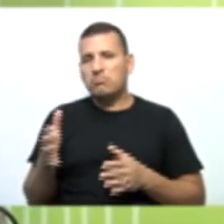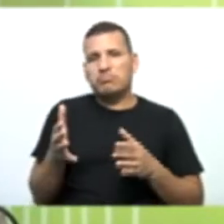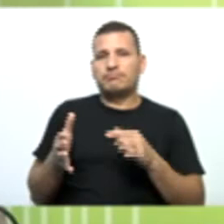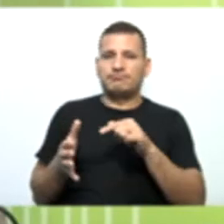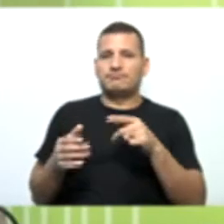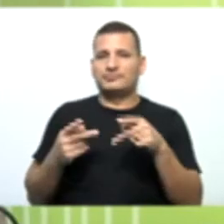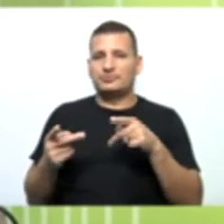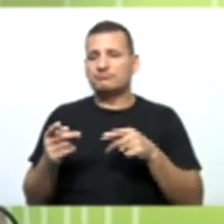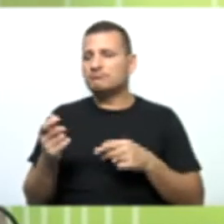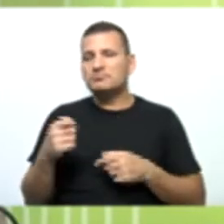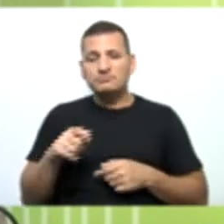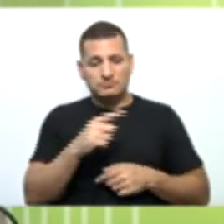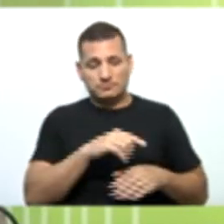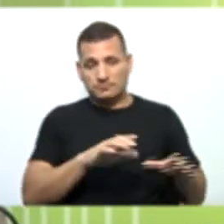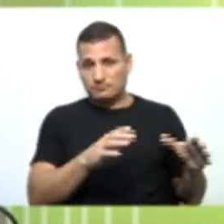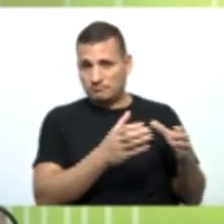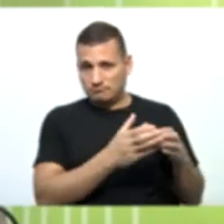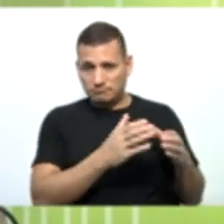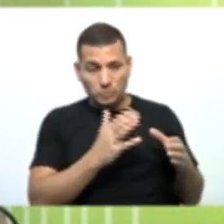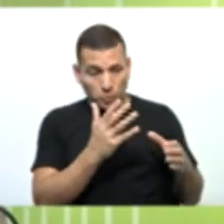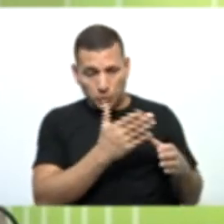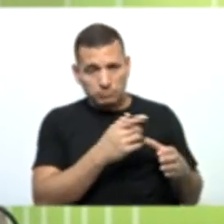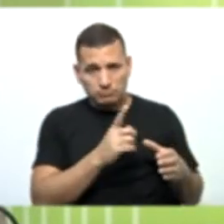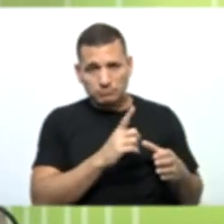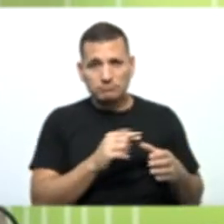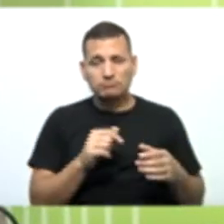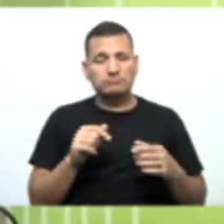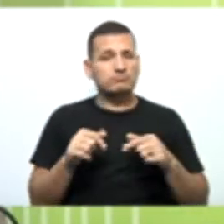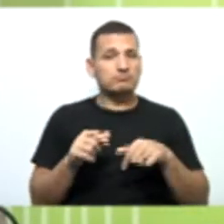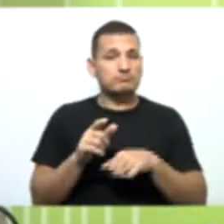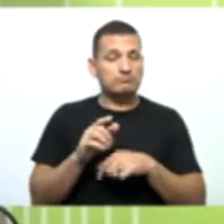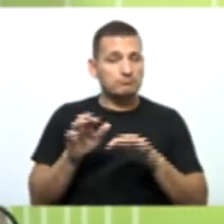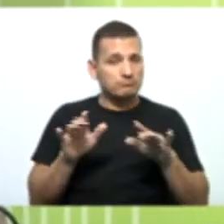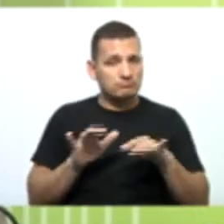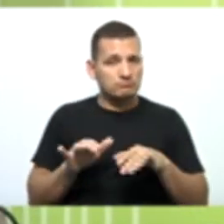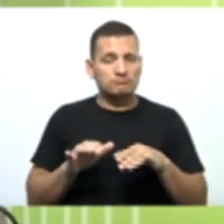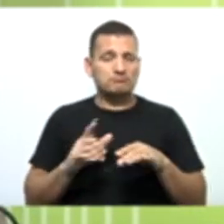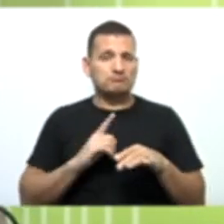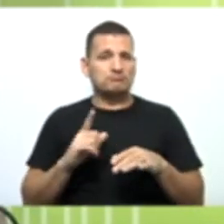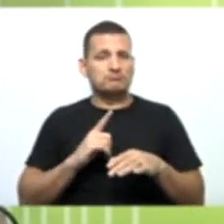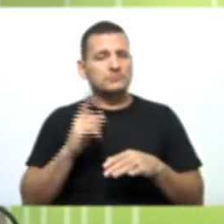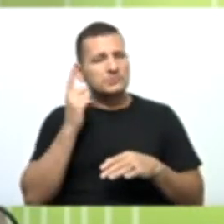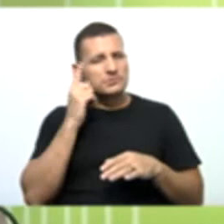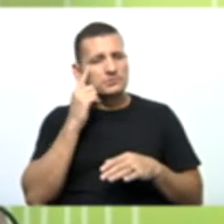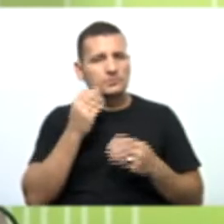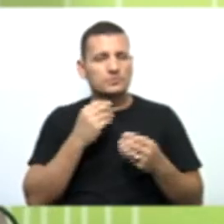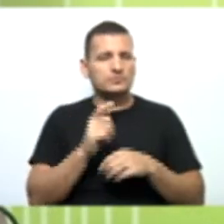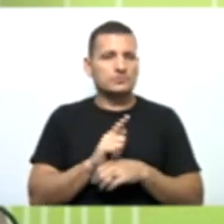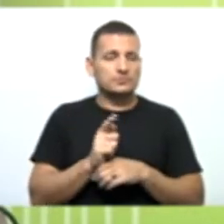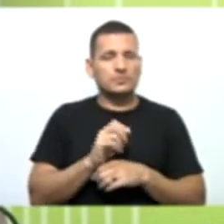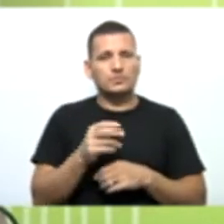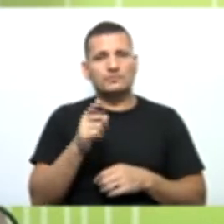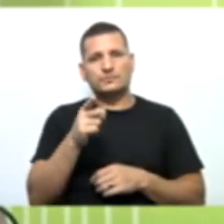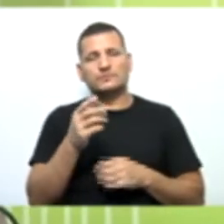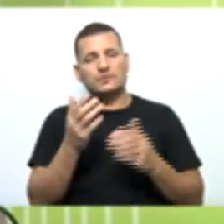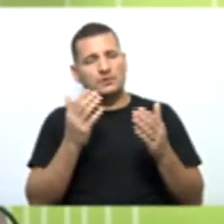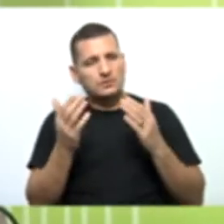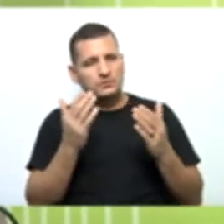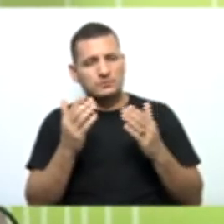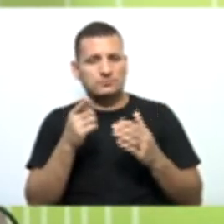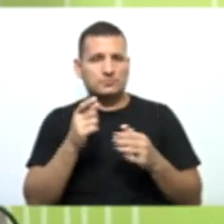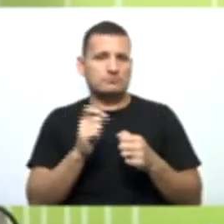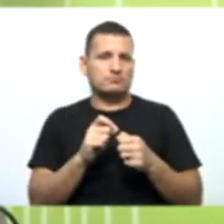o seu programador, ele vai ter uma noção gerencial. Ou você mesmo, como analista, vai fazer o papel como